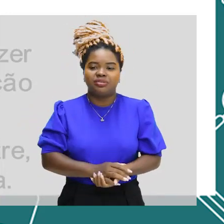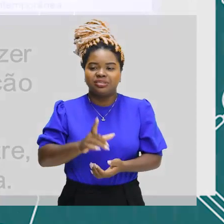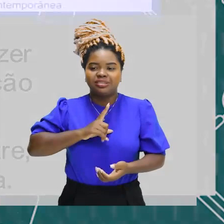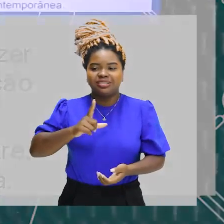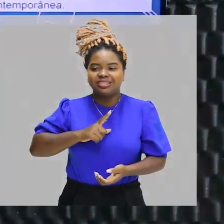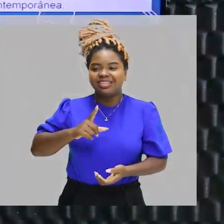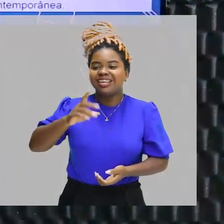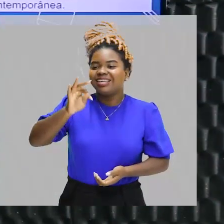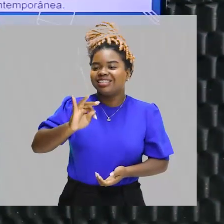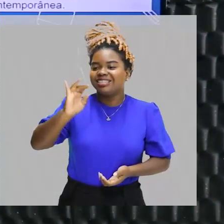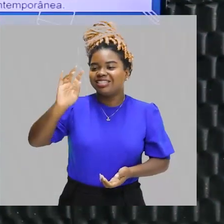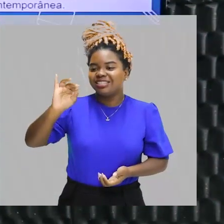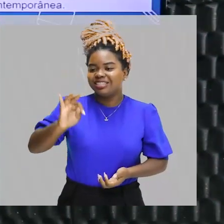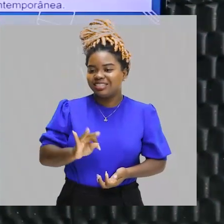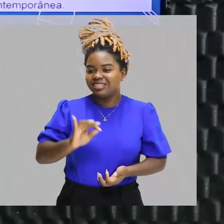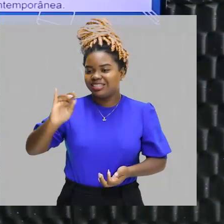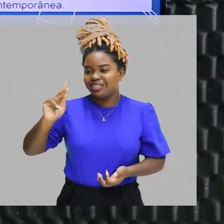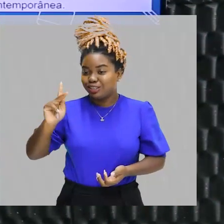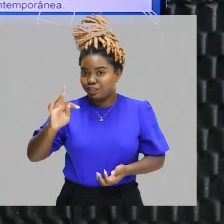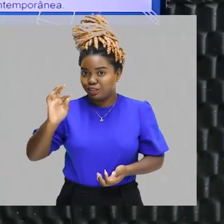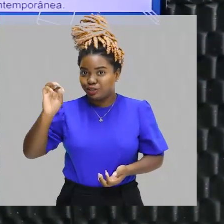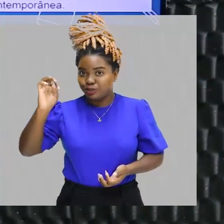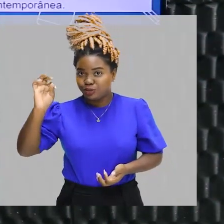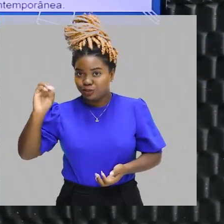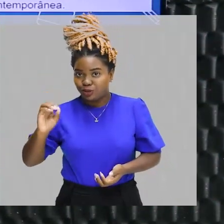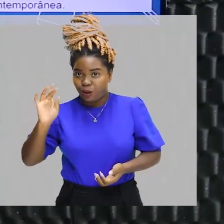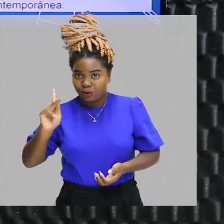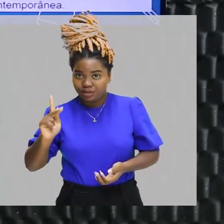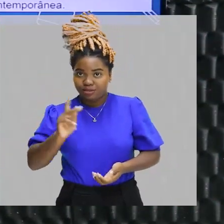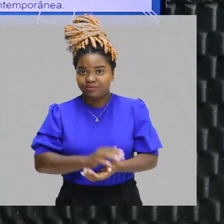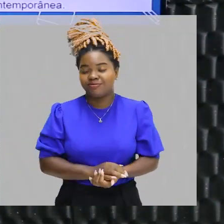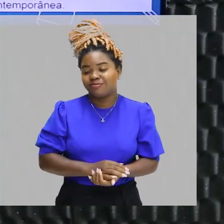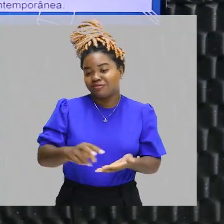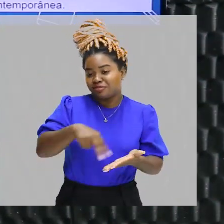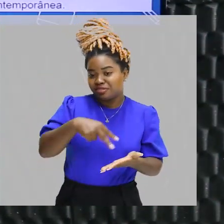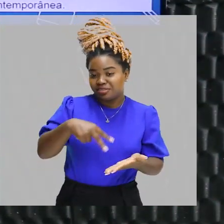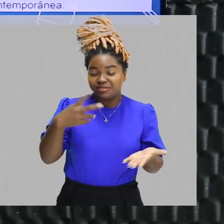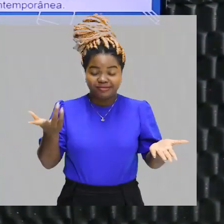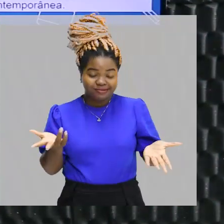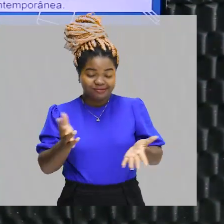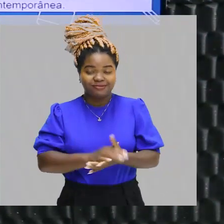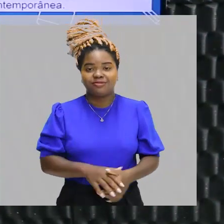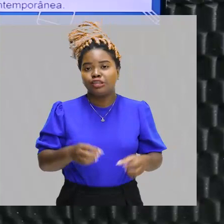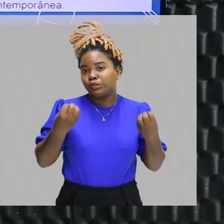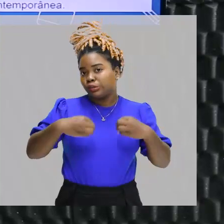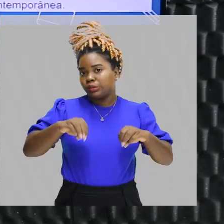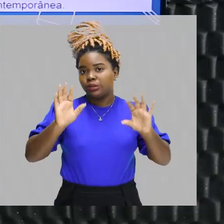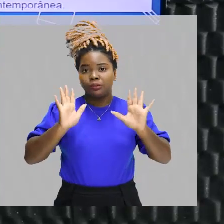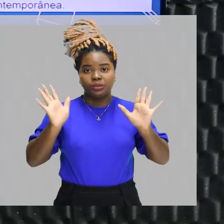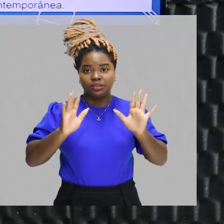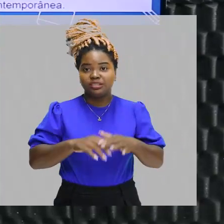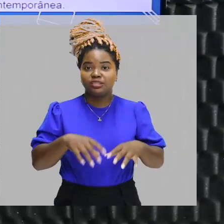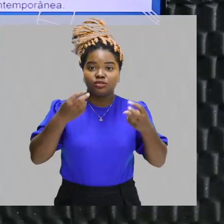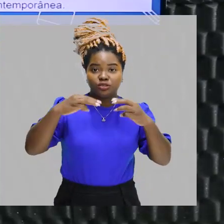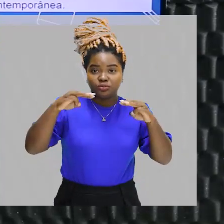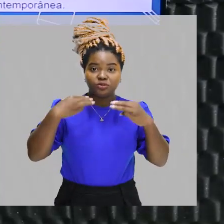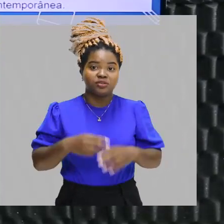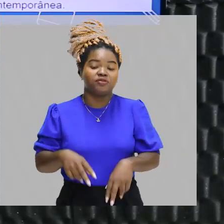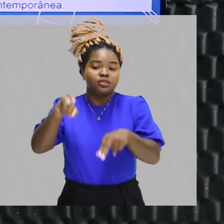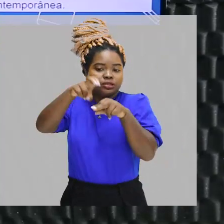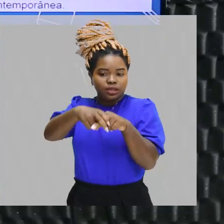o que, do Malvadão, eu já vi meus alunos fazendo isso. Pois é, a gente dança e não precisa de música. Tem alguns de vocês sentam, o pé fica balançando